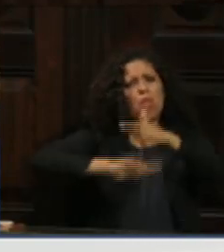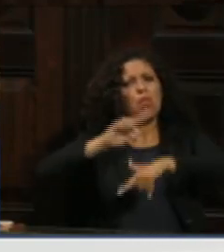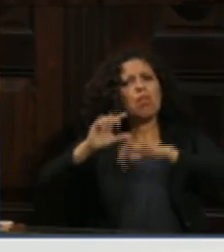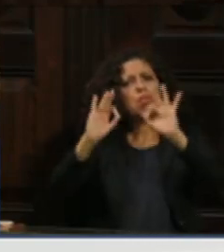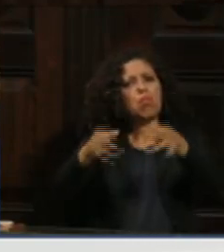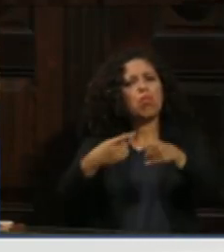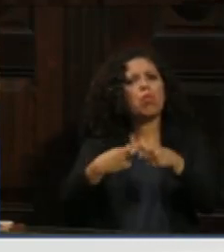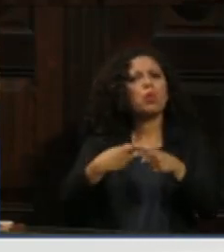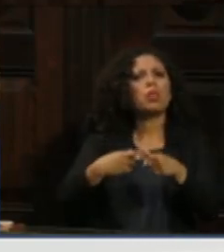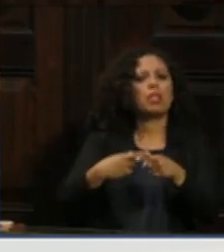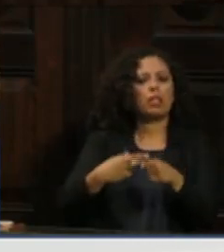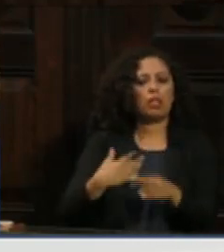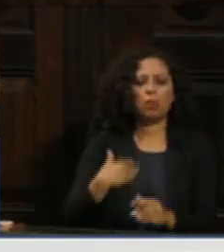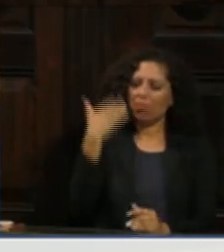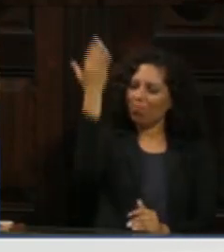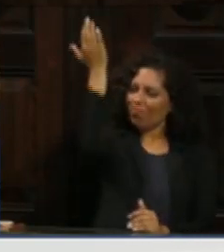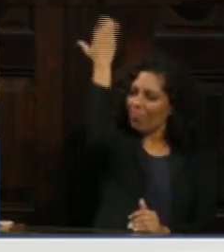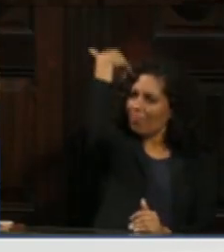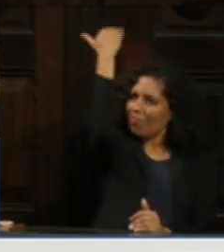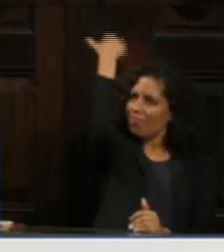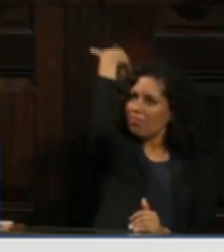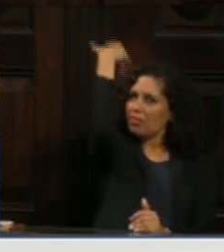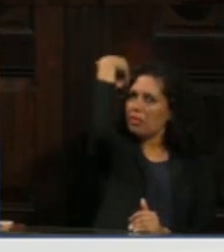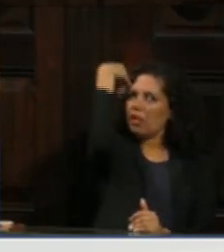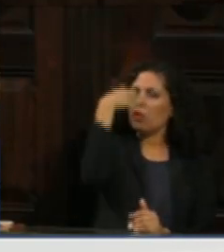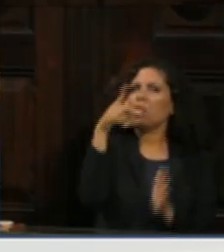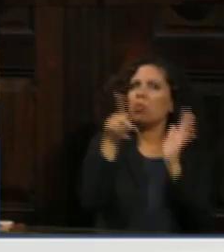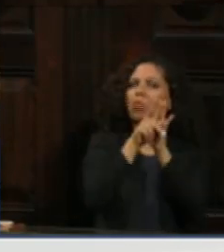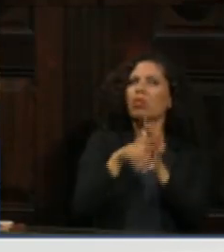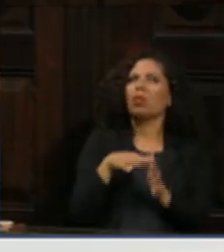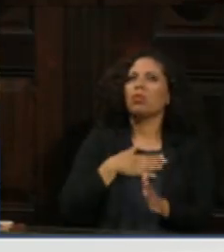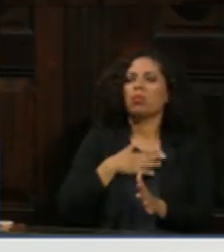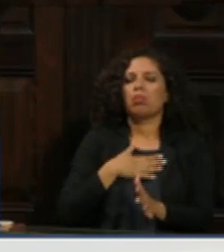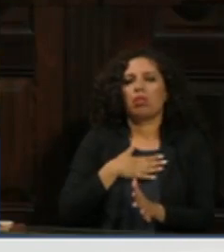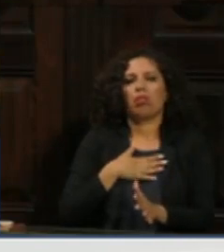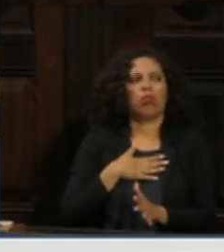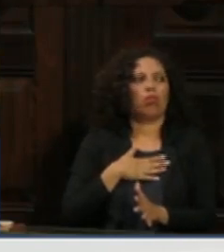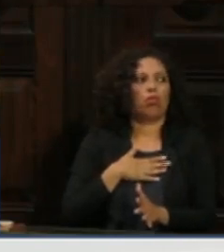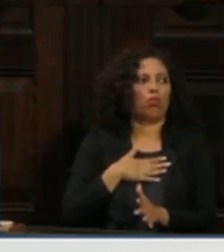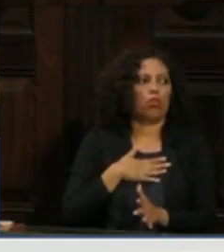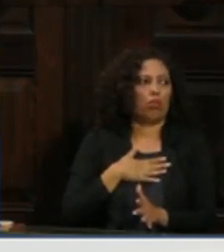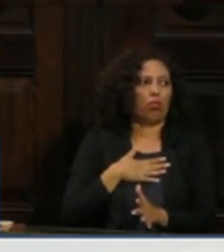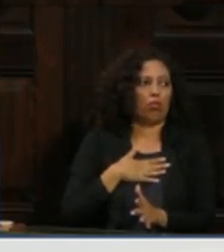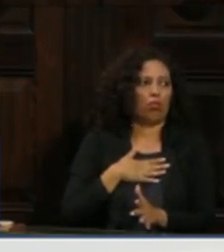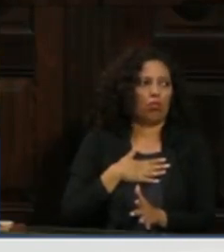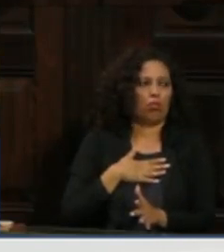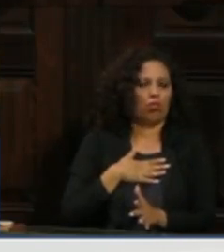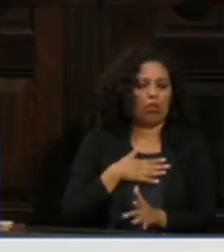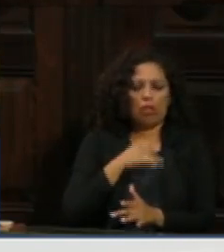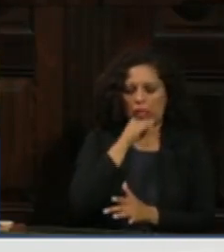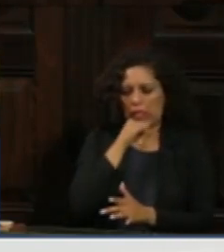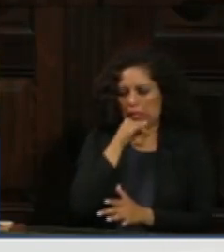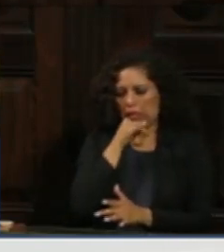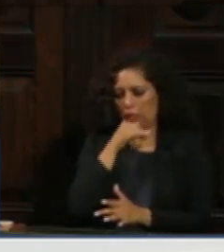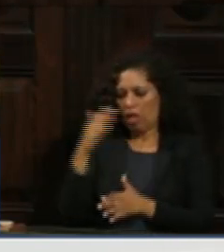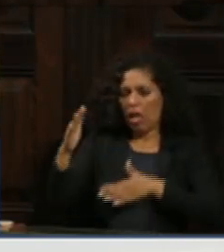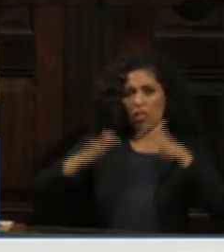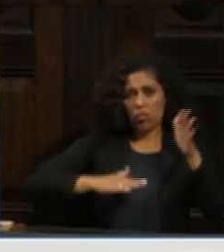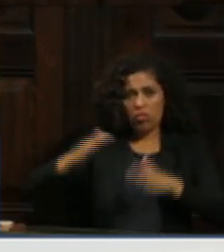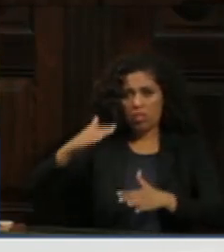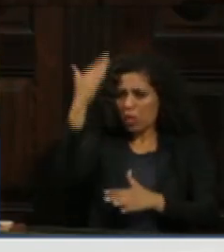com muita dedicação a todas as tarefas que o parlamento impõe e que